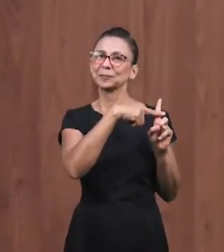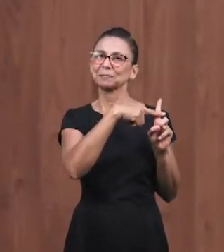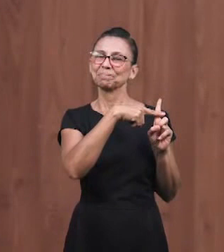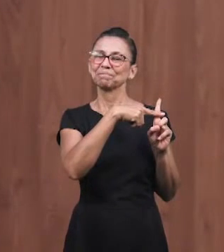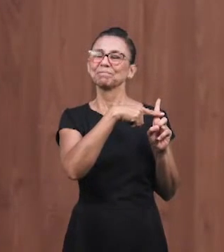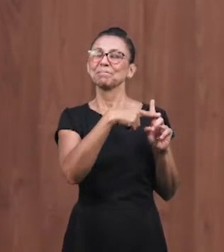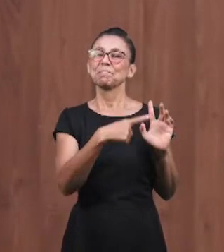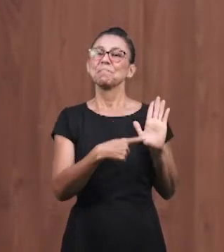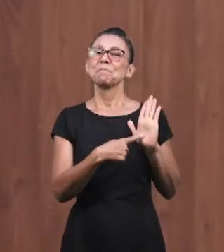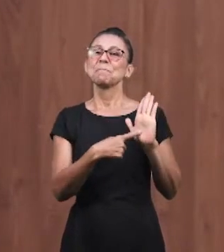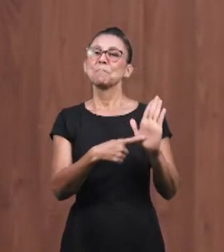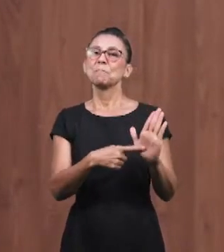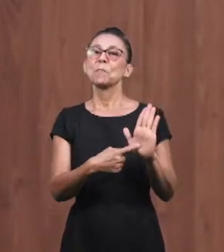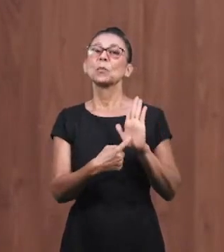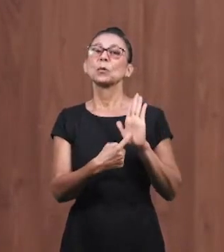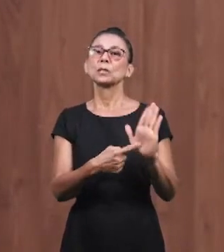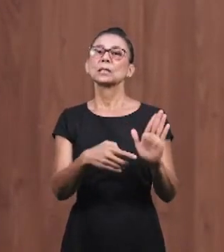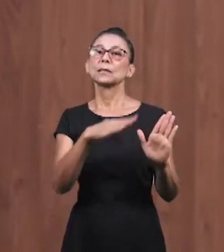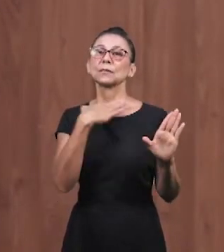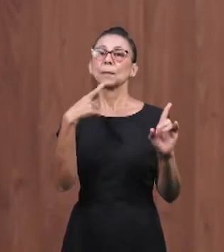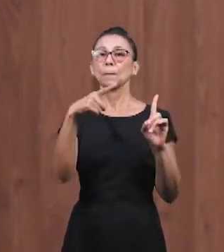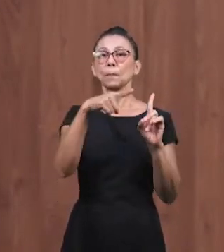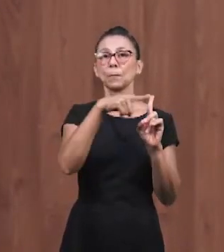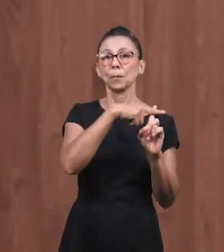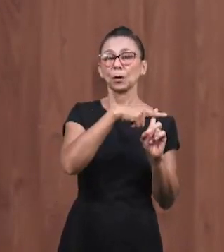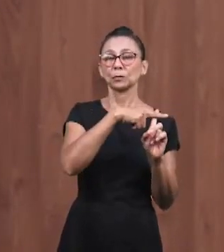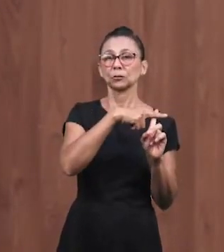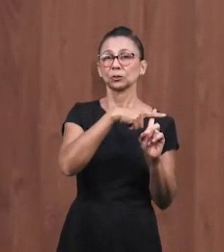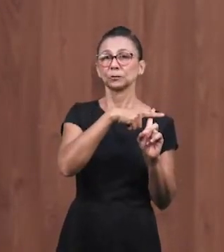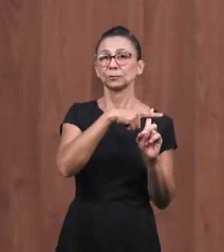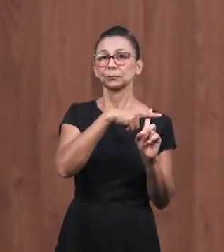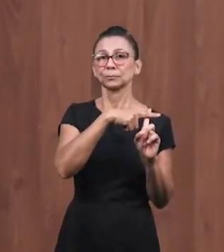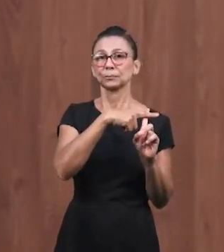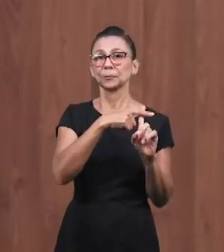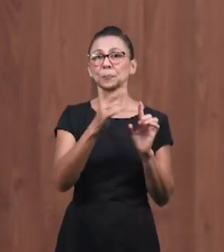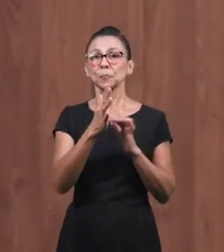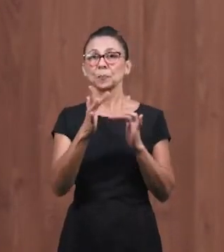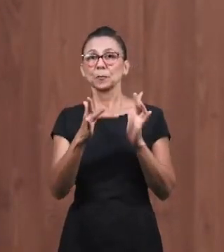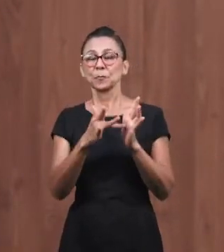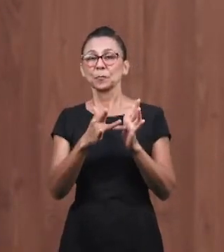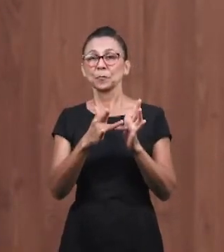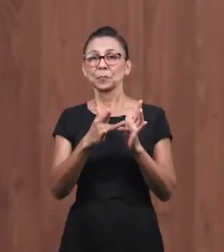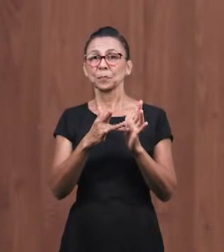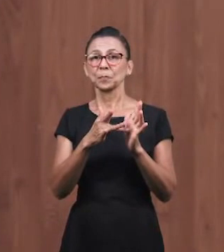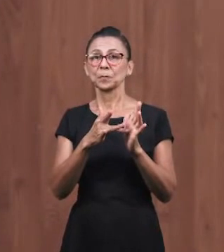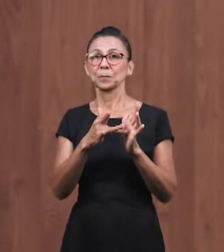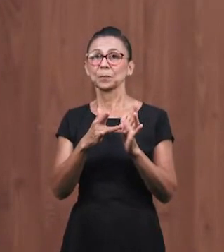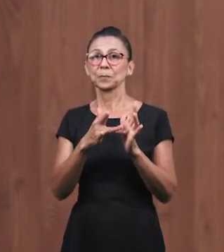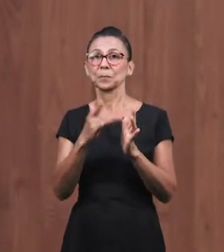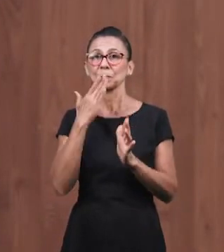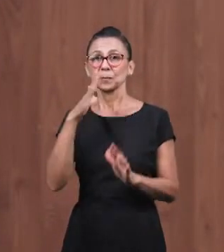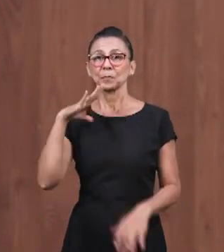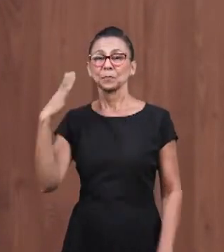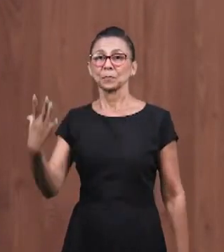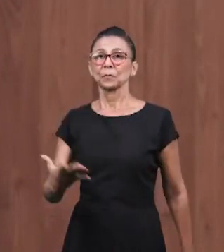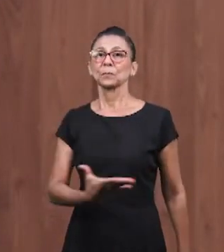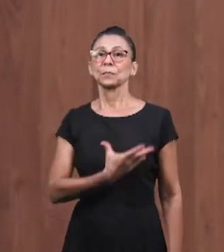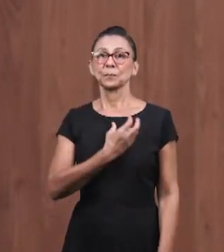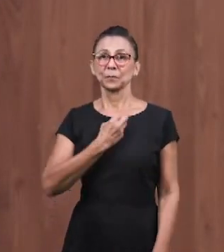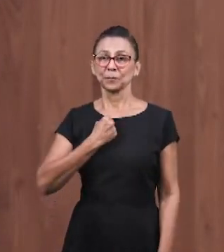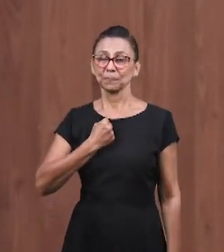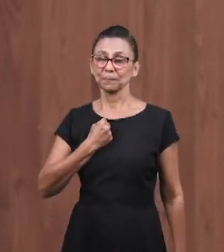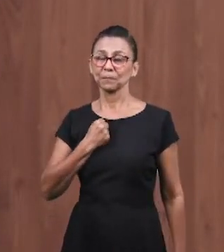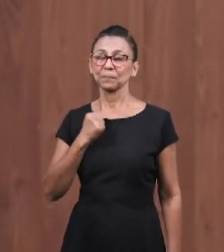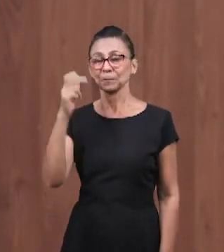caminho do Gólgota, o caminho da cruz. Muito bem colocado pela nossa irmã. E outra coisa, ele não fez isso por uma